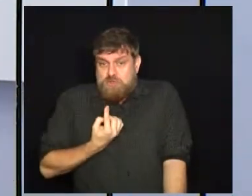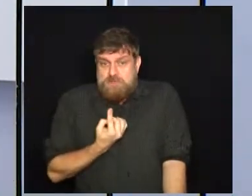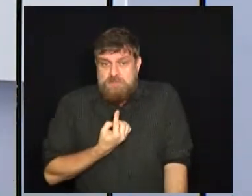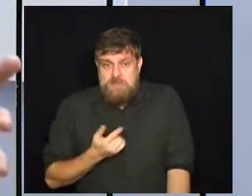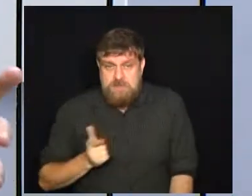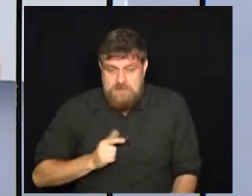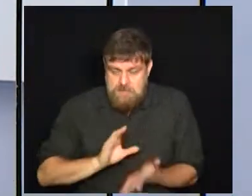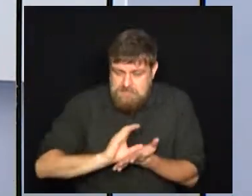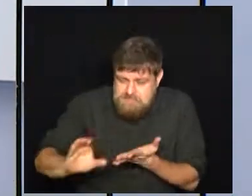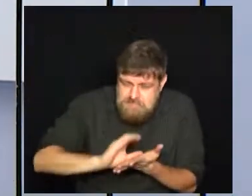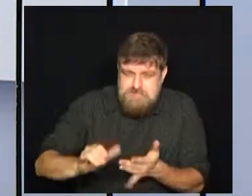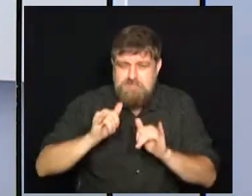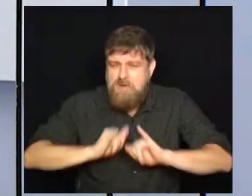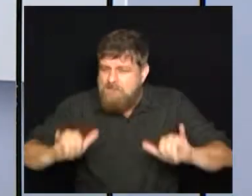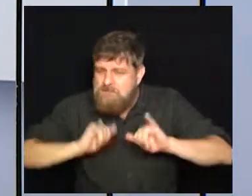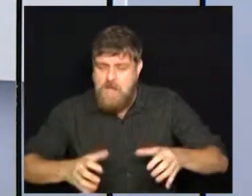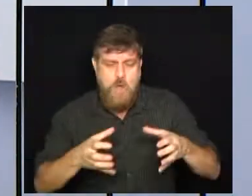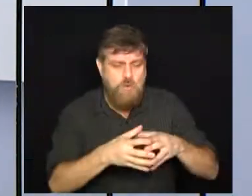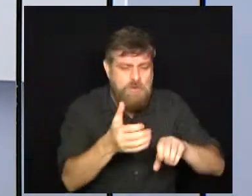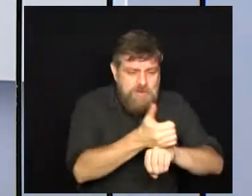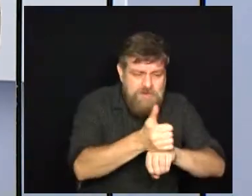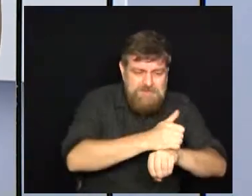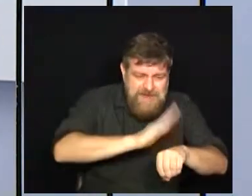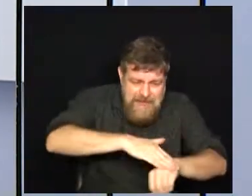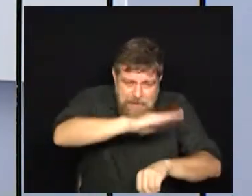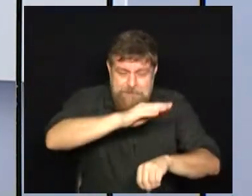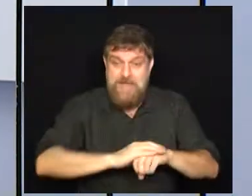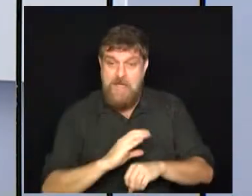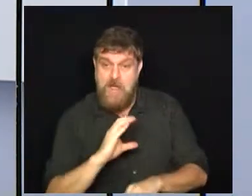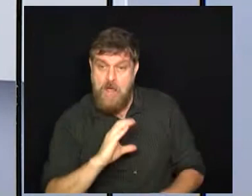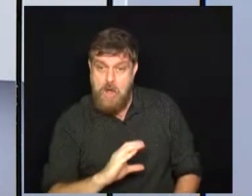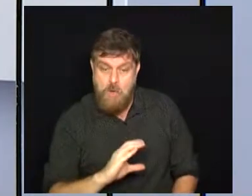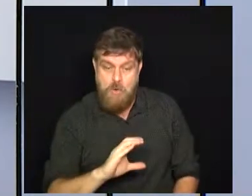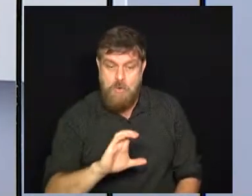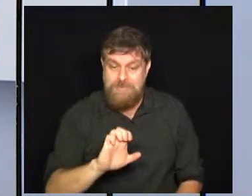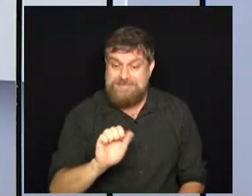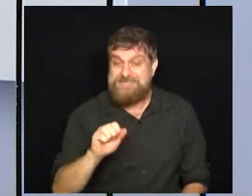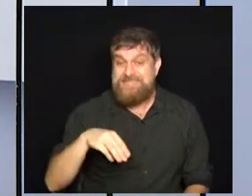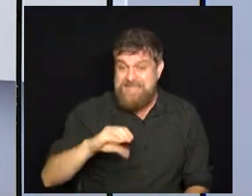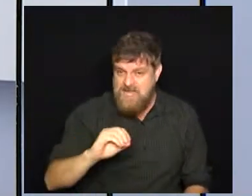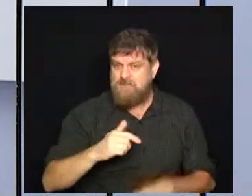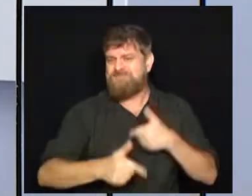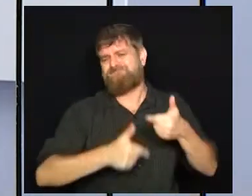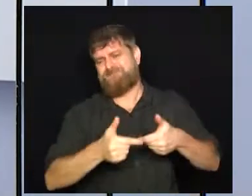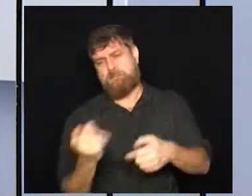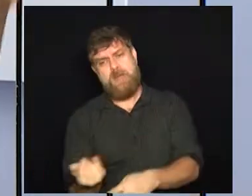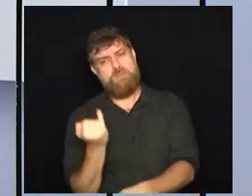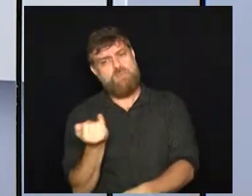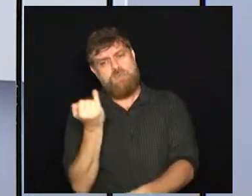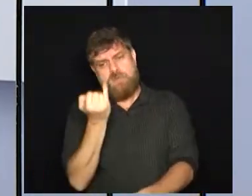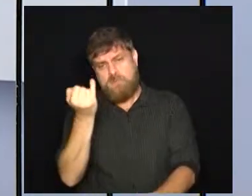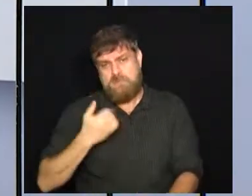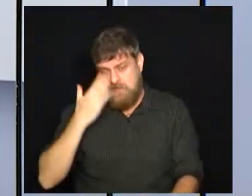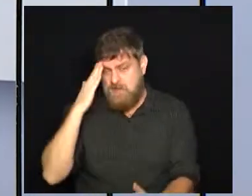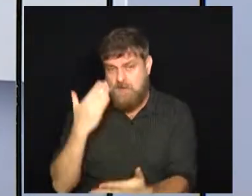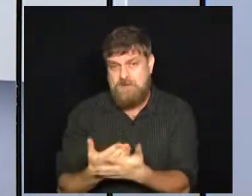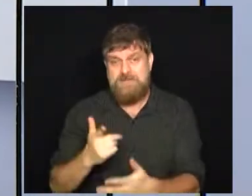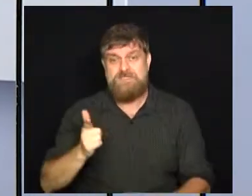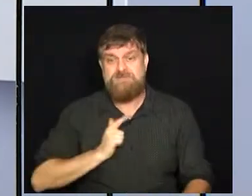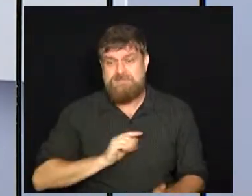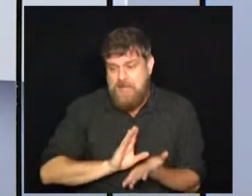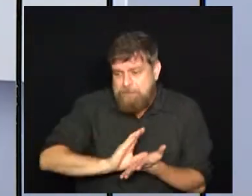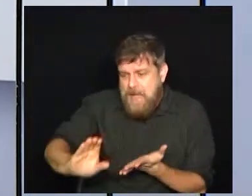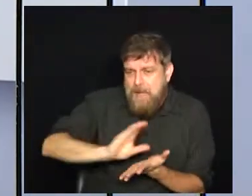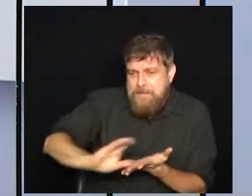investimento, ampliar as equipes, o SEAMO faz um trabalho muito importante na cidade. Eu acredito que se tivesse mais